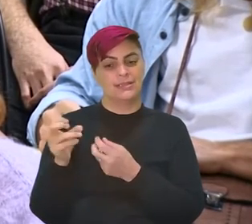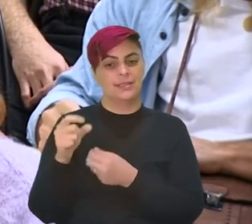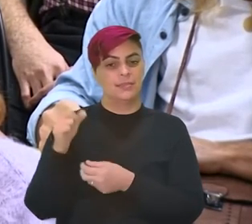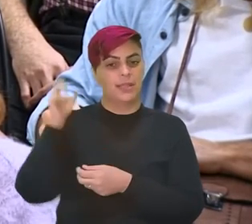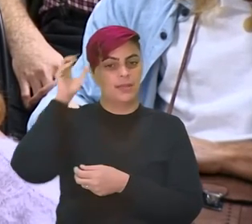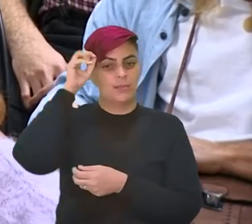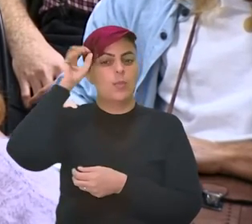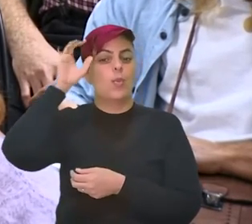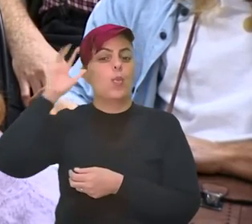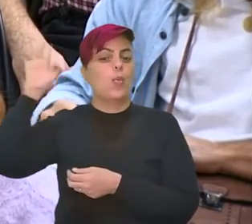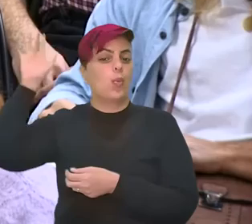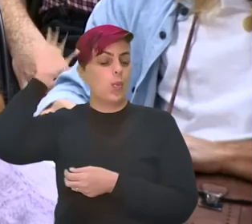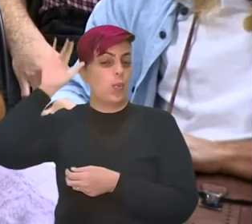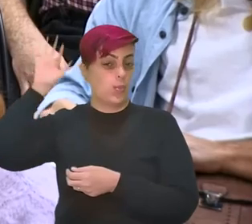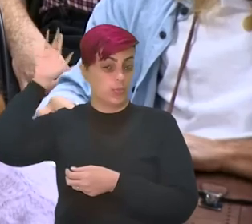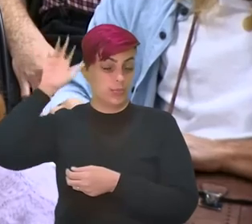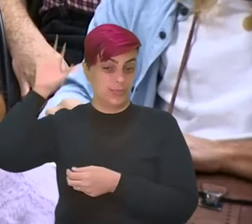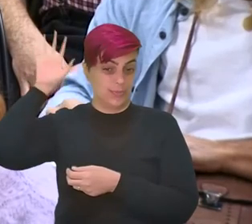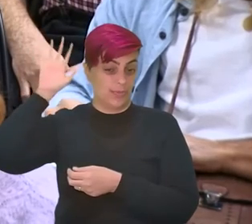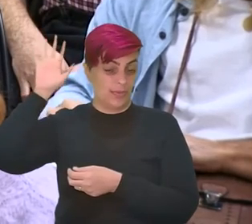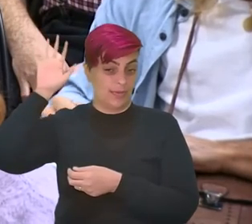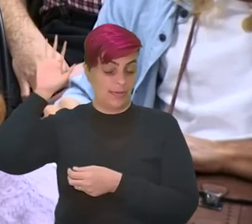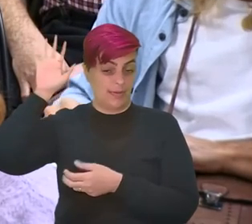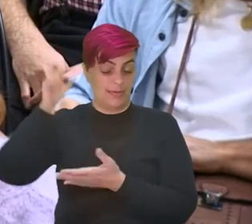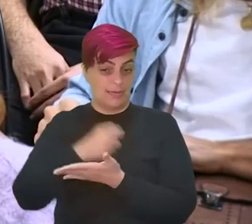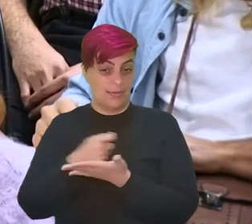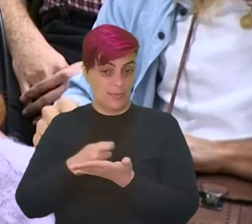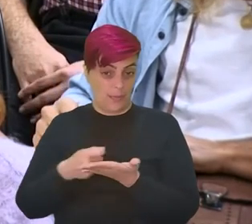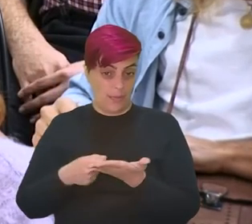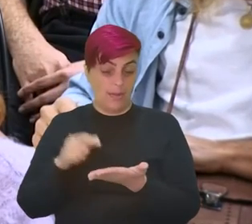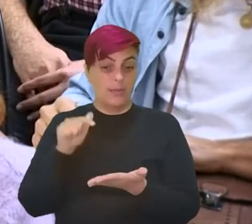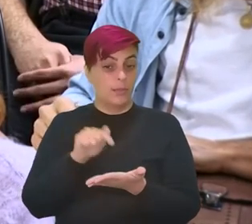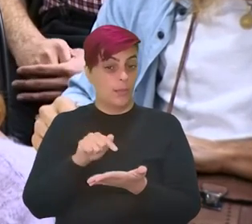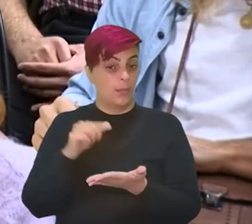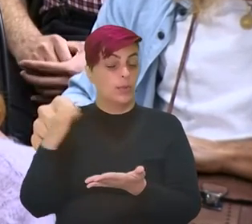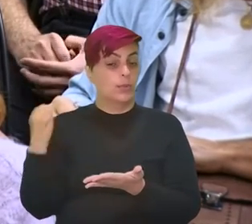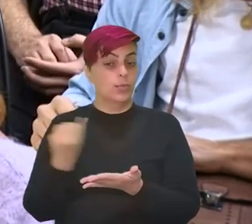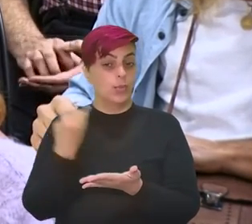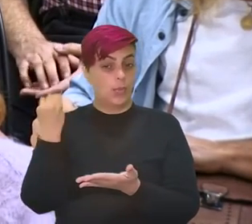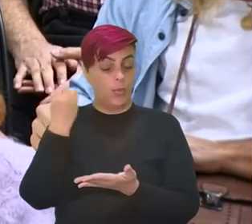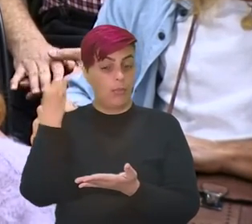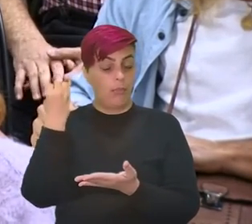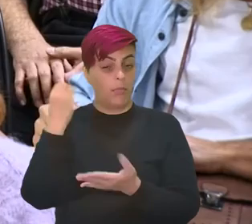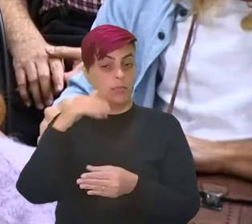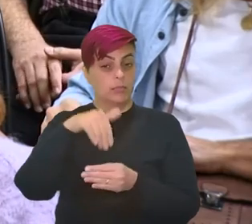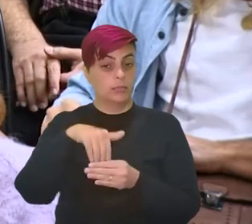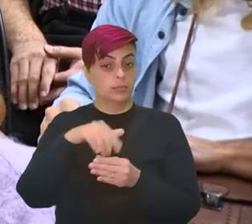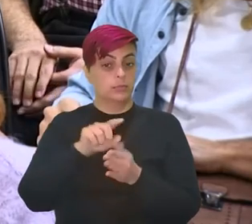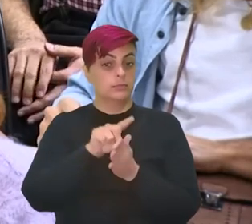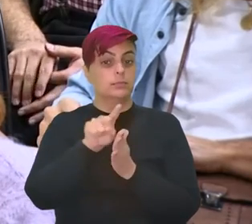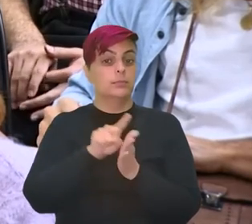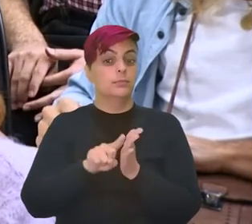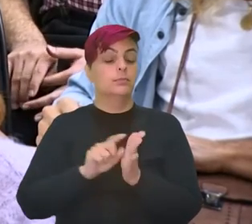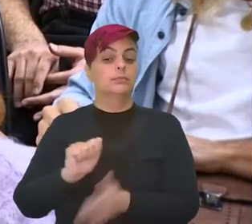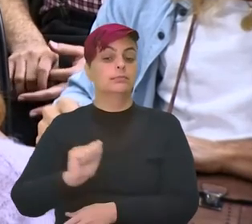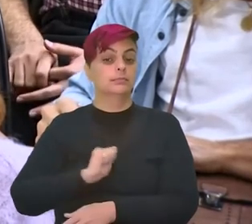ficção como algo efetivamente importante na antropologia.